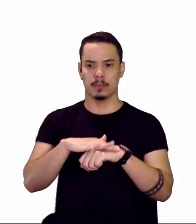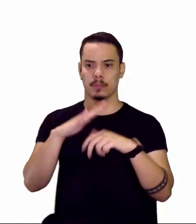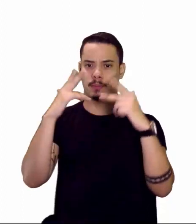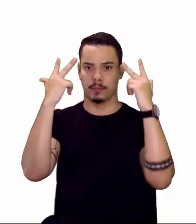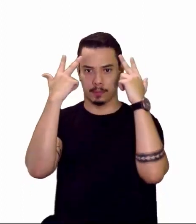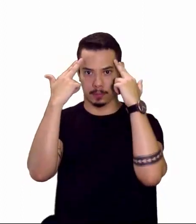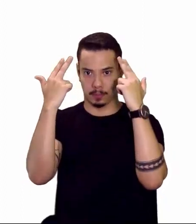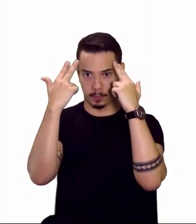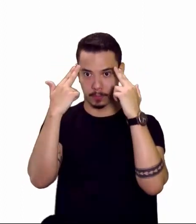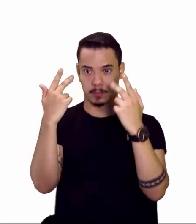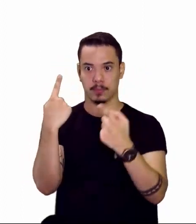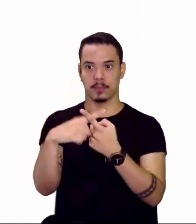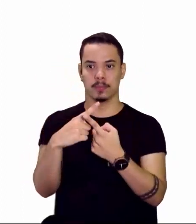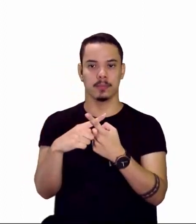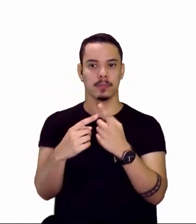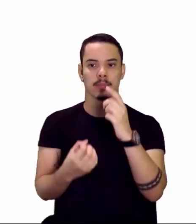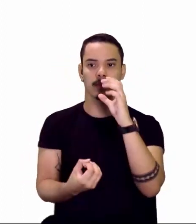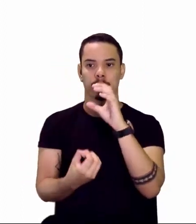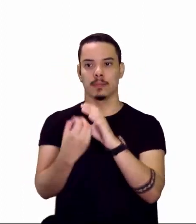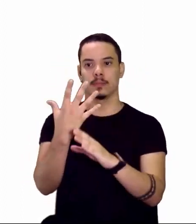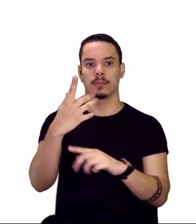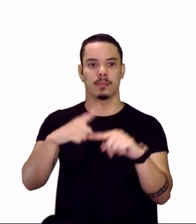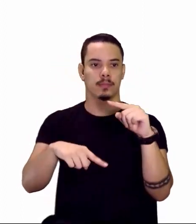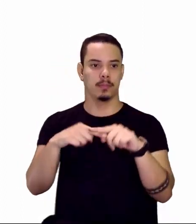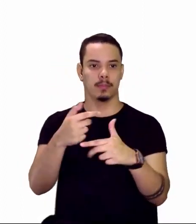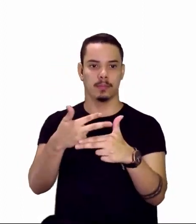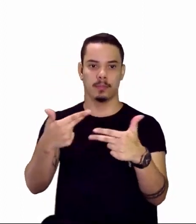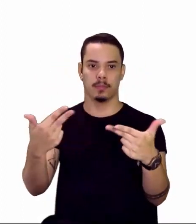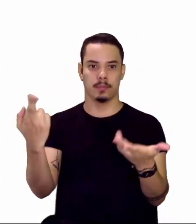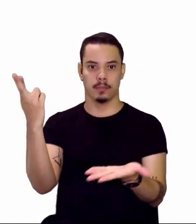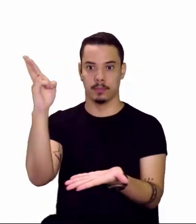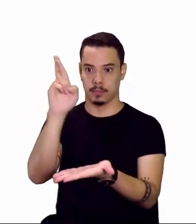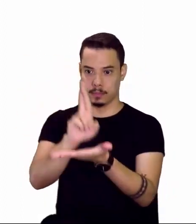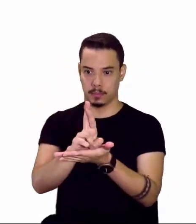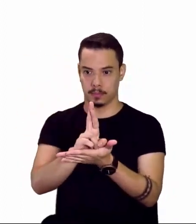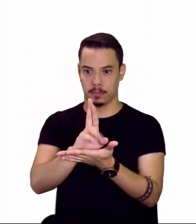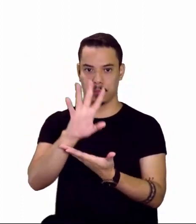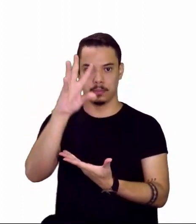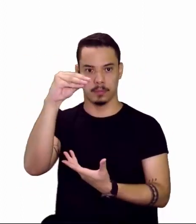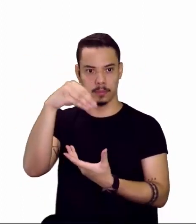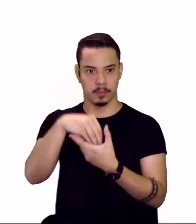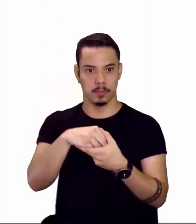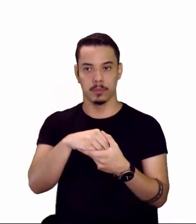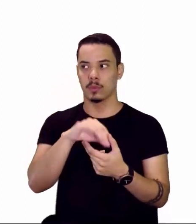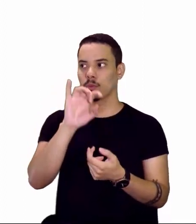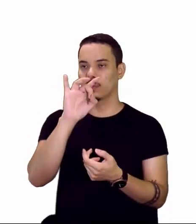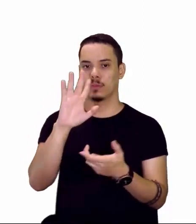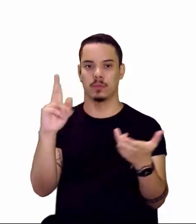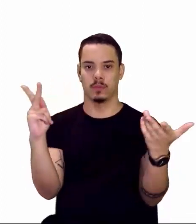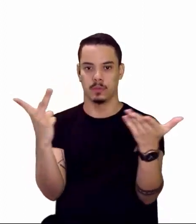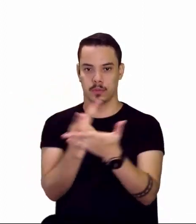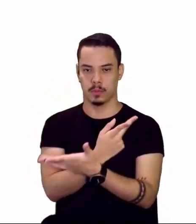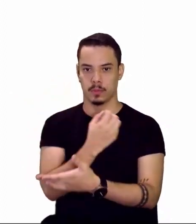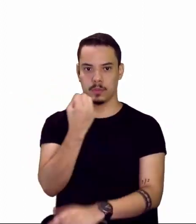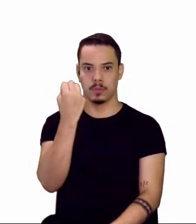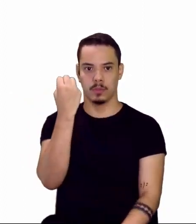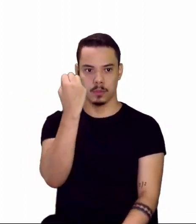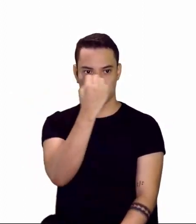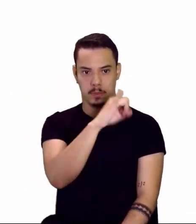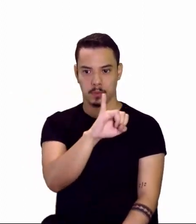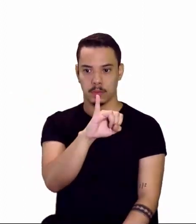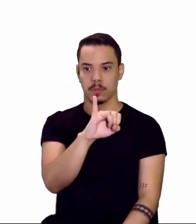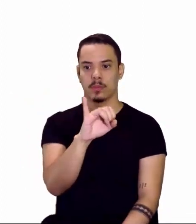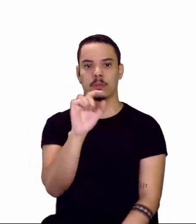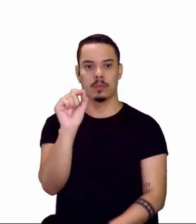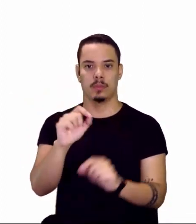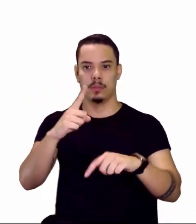comuns formados por elementos representativos. Isto só acontece por aqueles